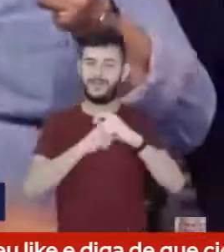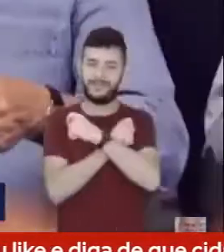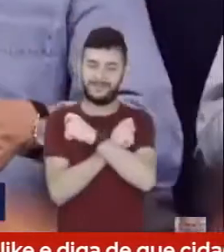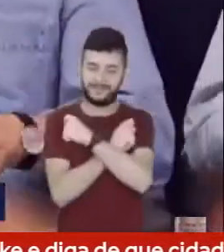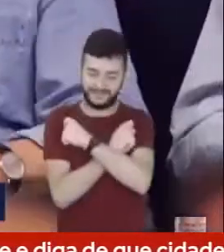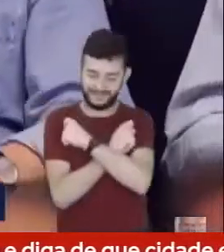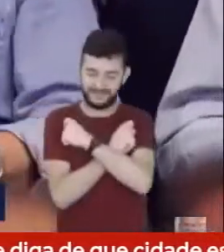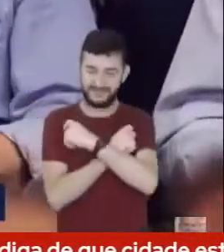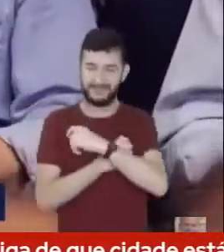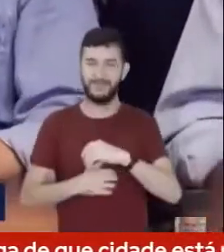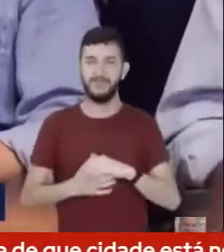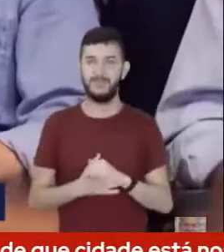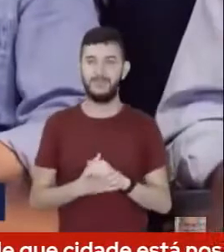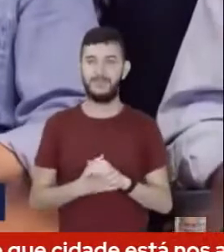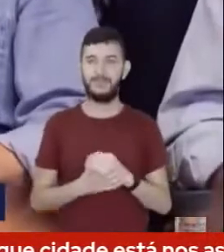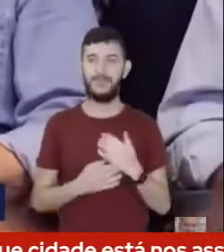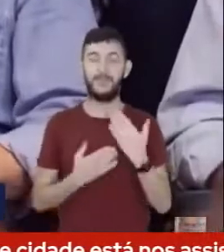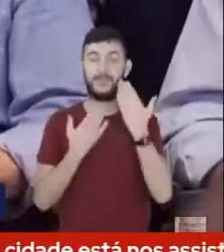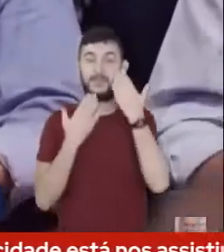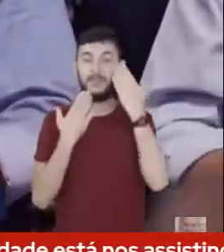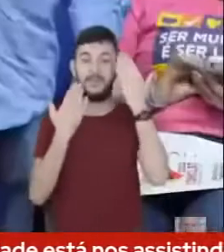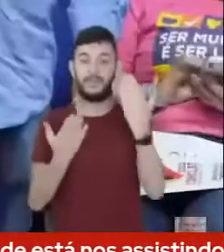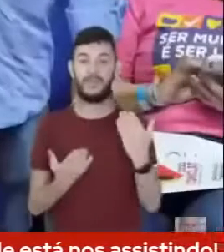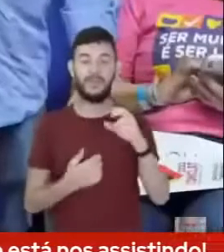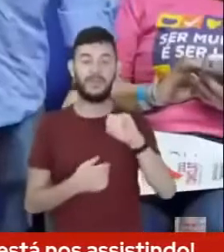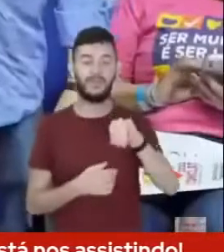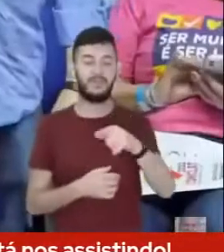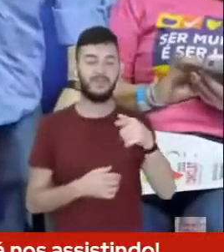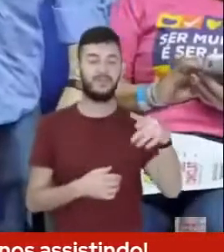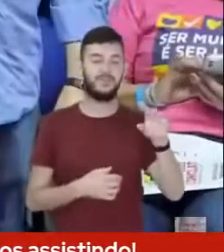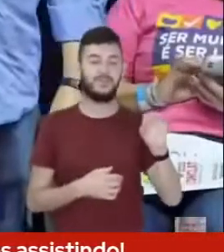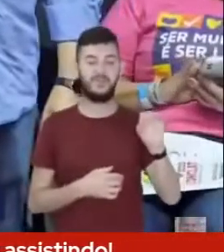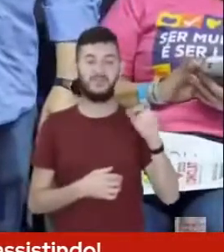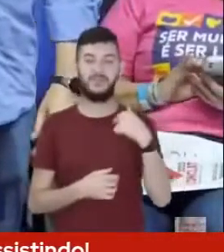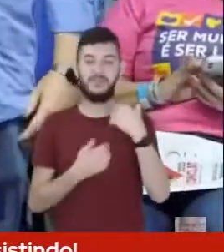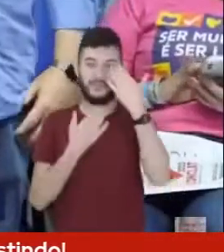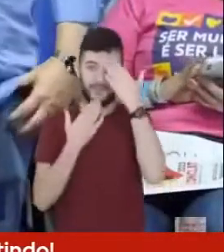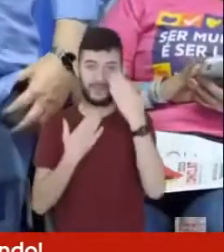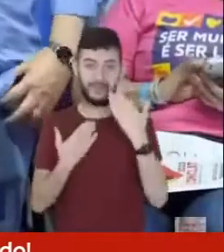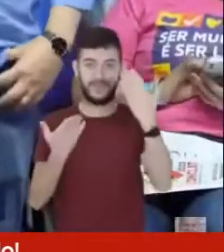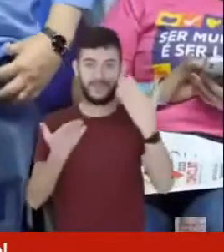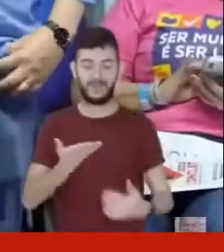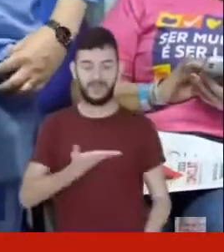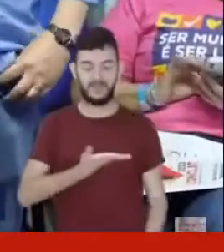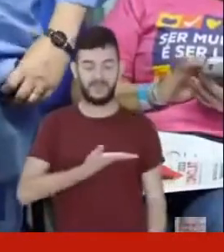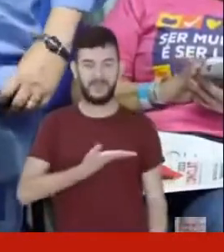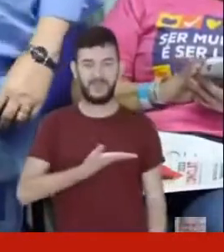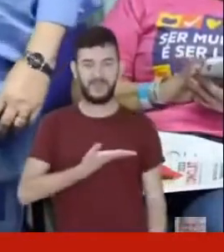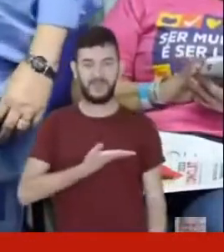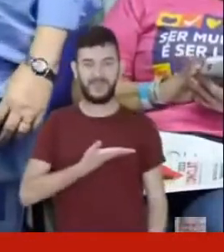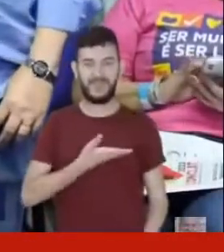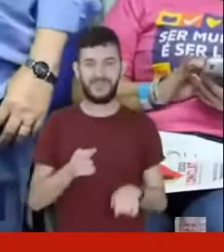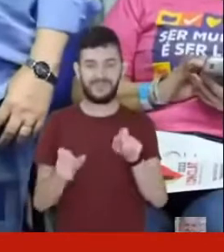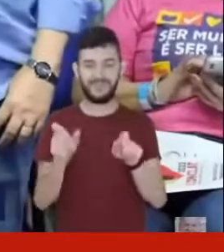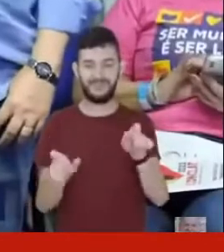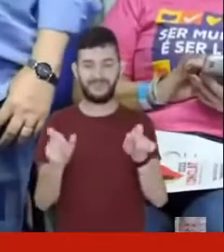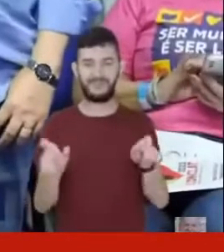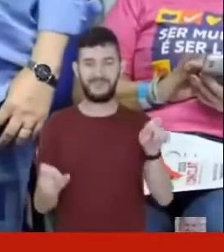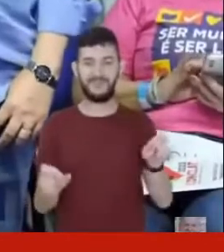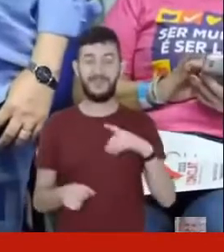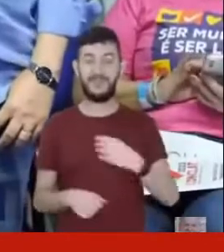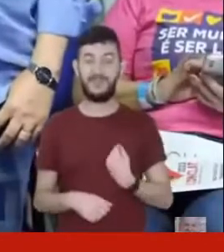Obrigado, João. Quero aqui agradecer aos nossos companheiros e companheiras que fizeram uso aqui da palavra pelos